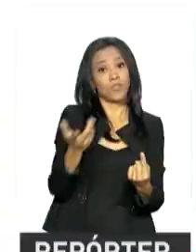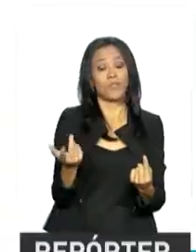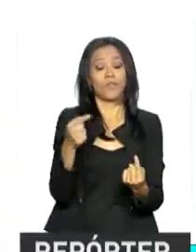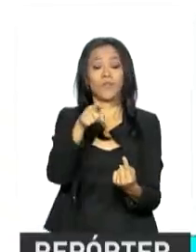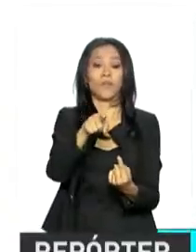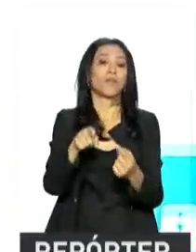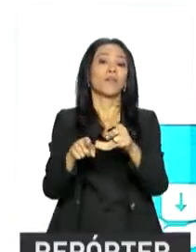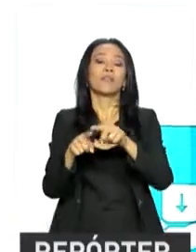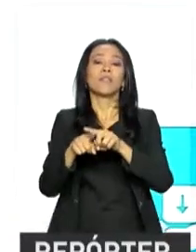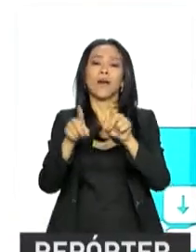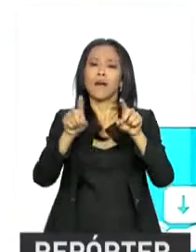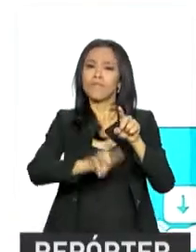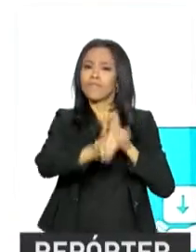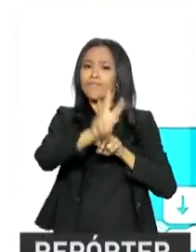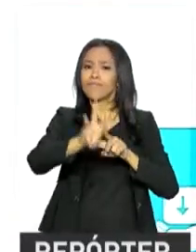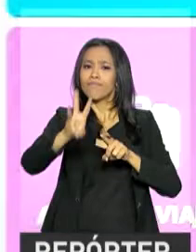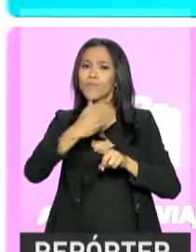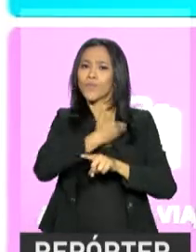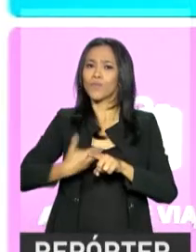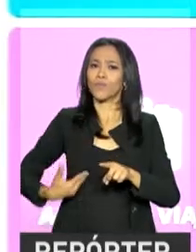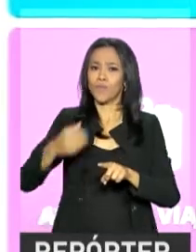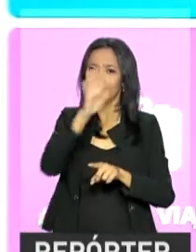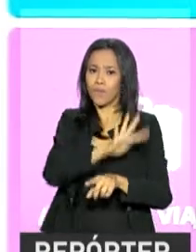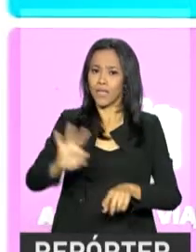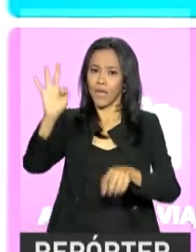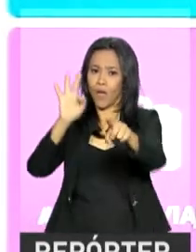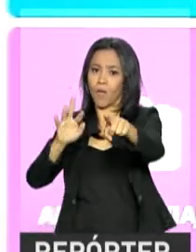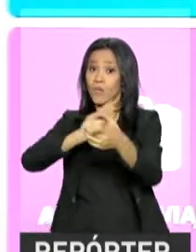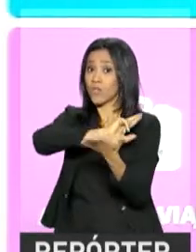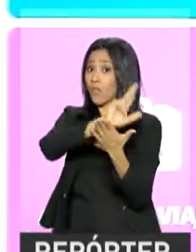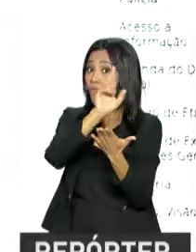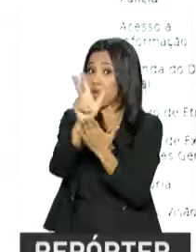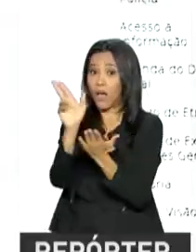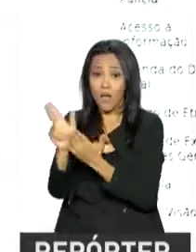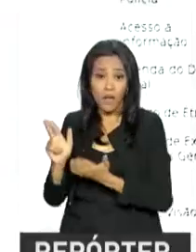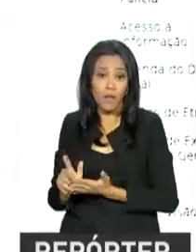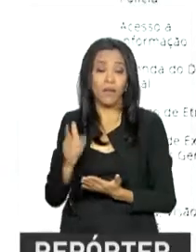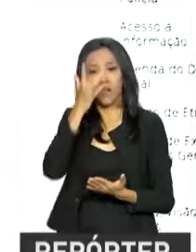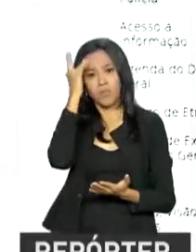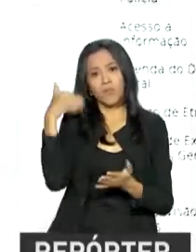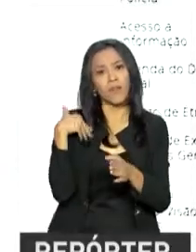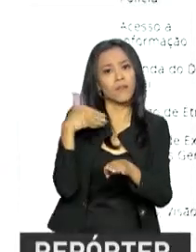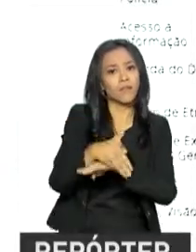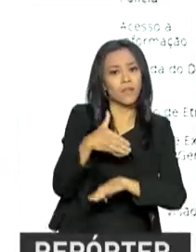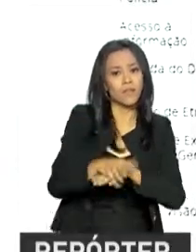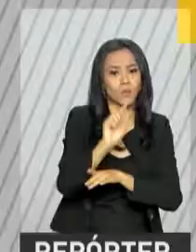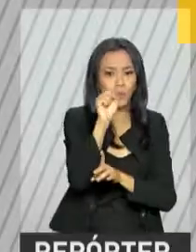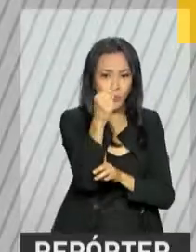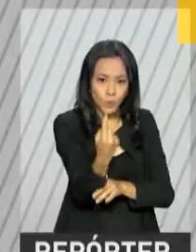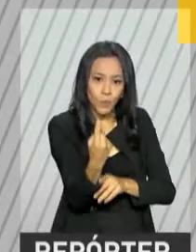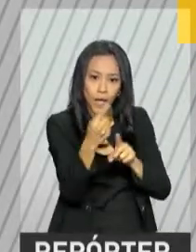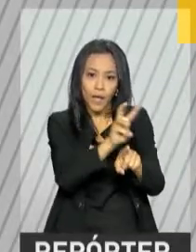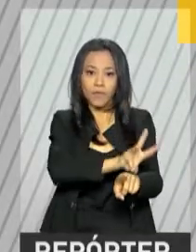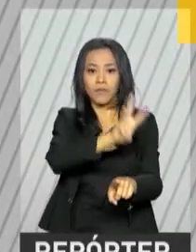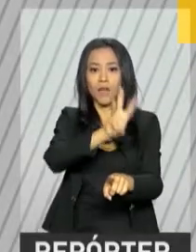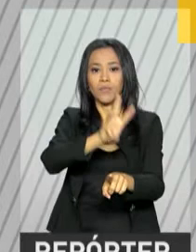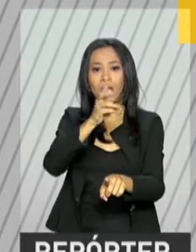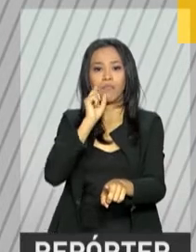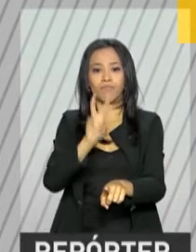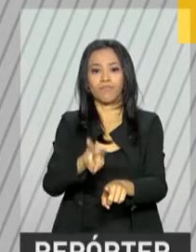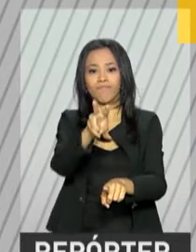do governo federal são vários portais que facilitam a vida do cidadão um deles é o